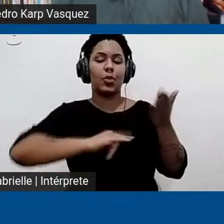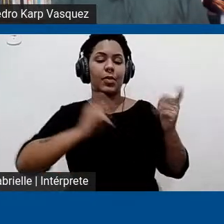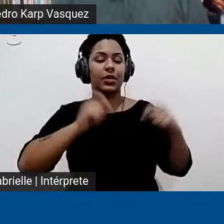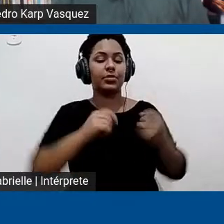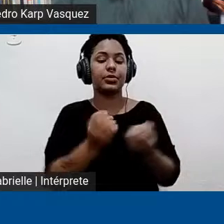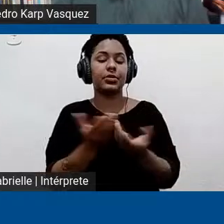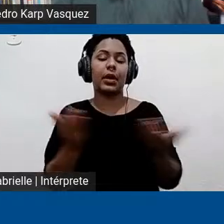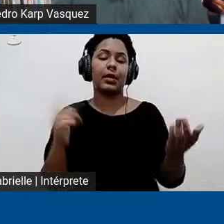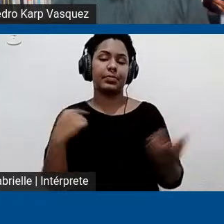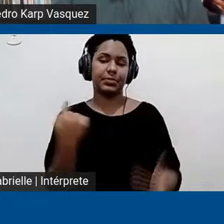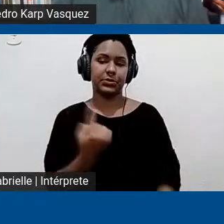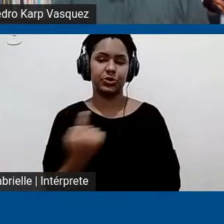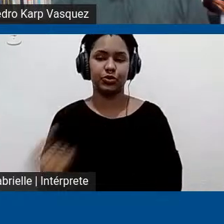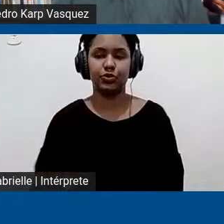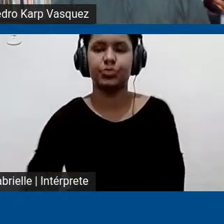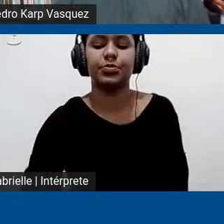proporcionar?